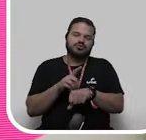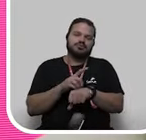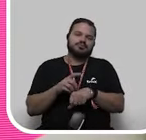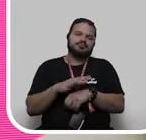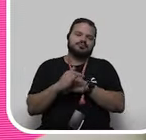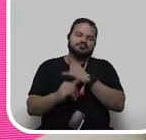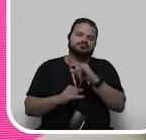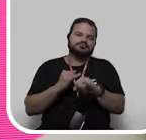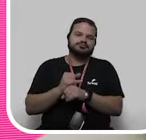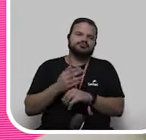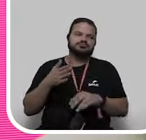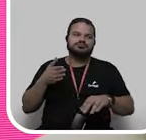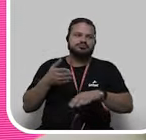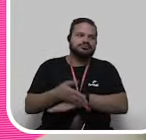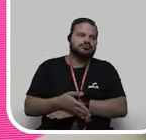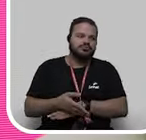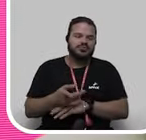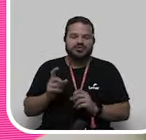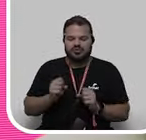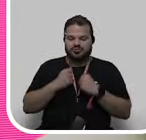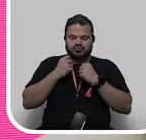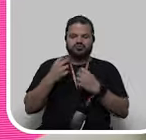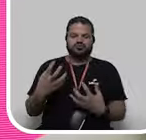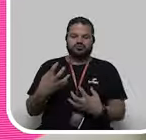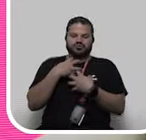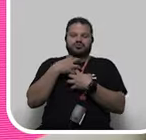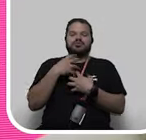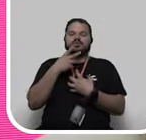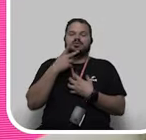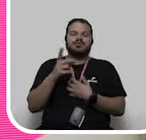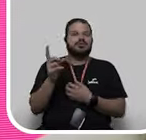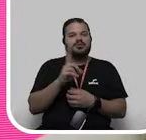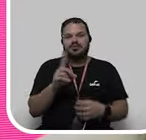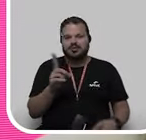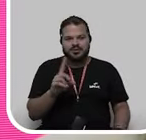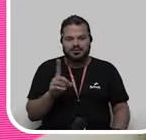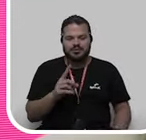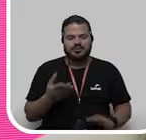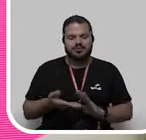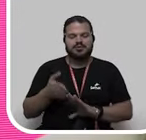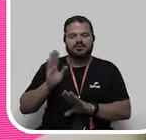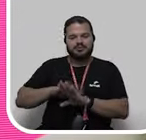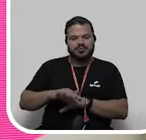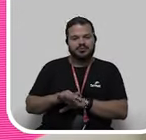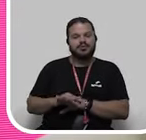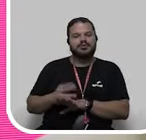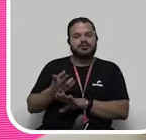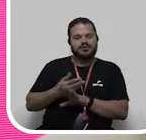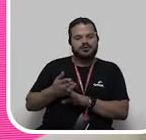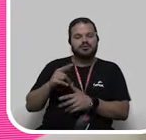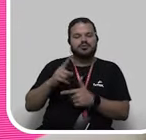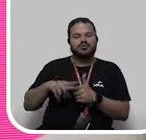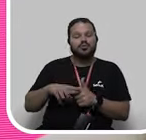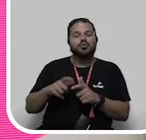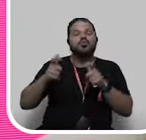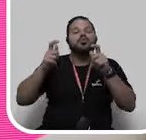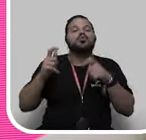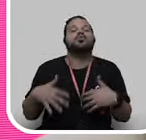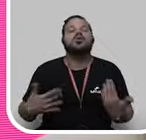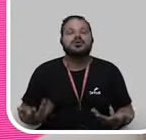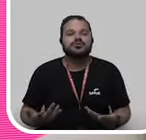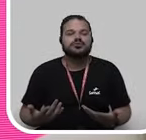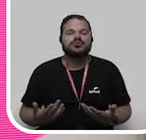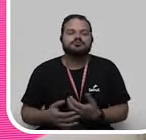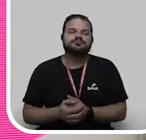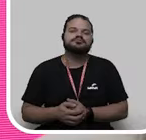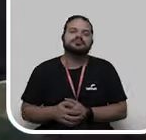ser invadido, ou se eu vou sofrer um incidente, ou se eu vou ter algum problema tecnológico, é quando. E a gente